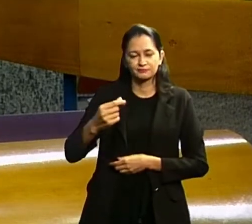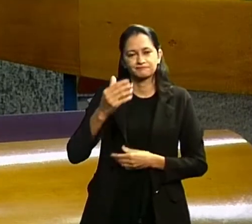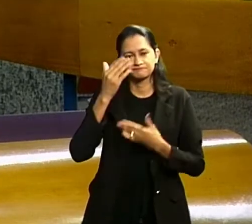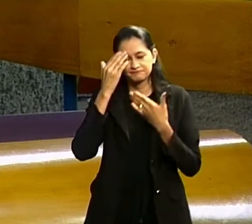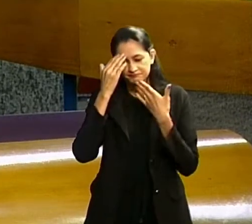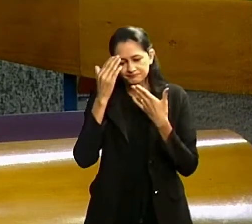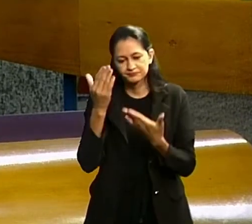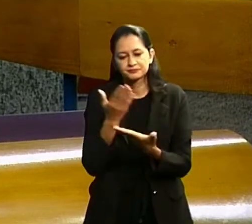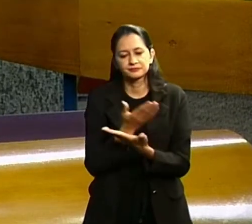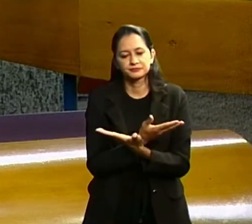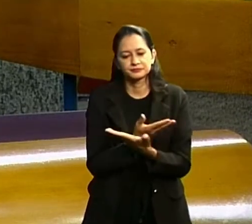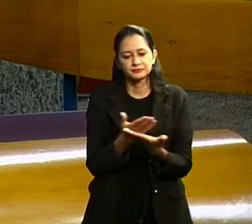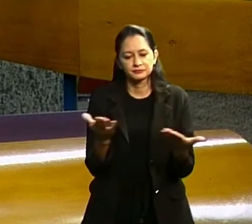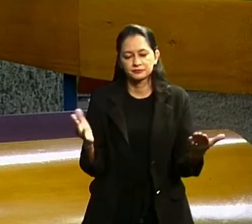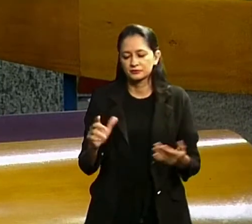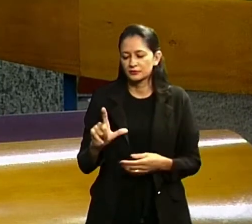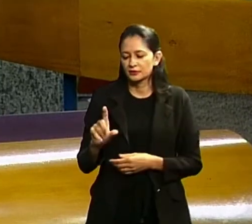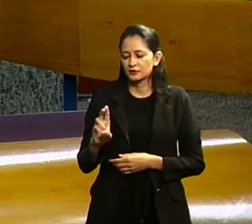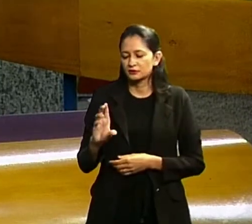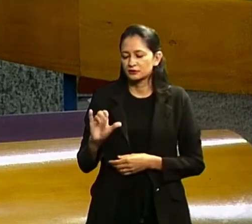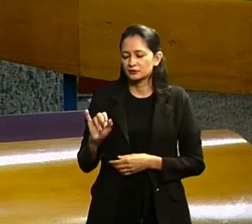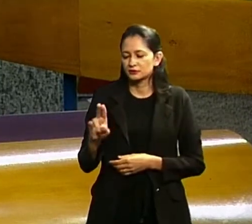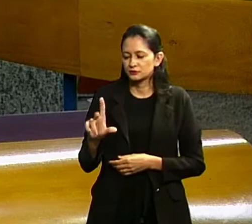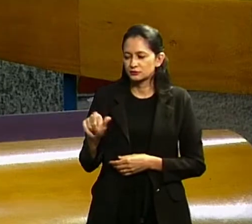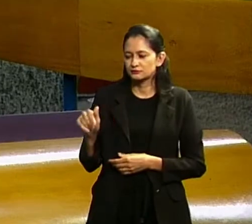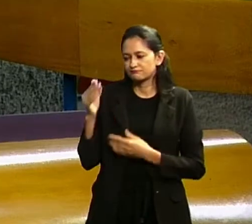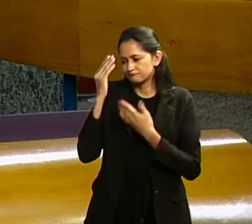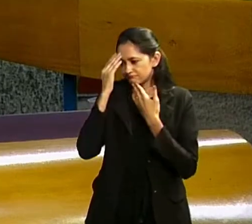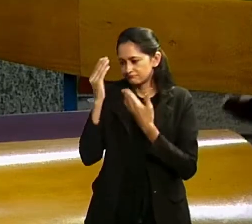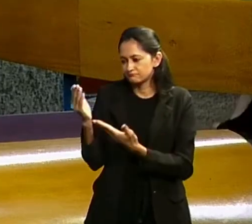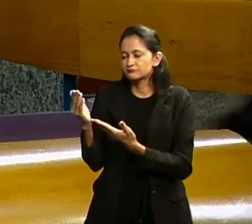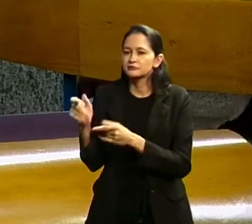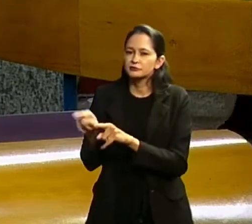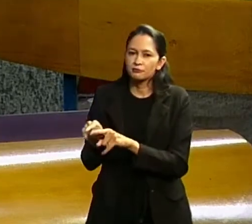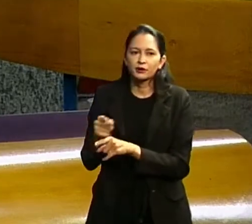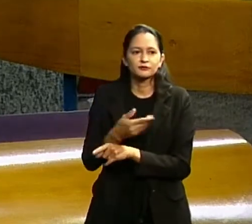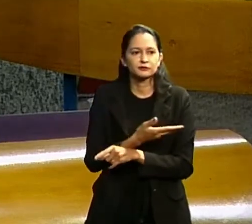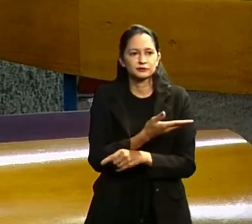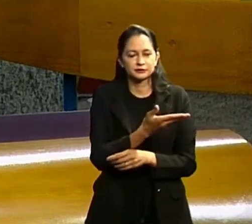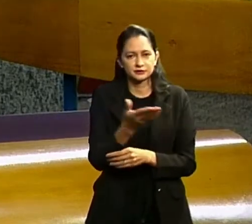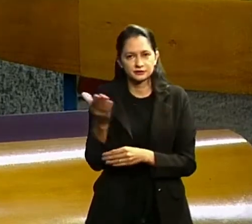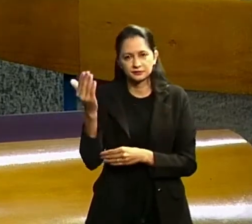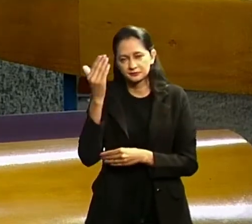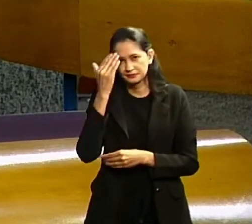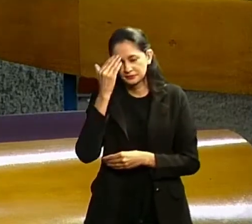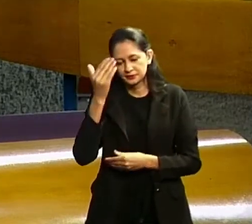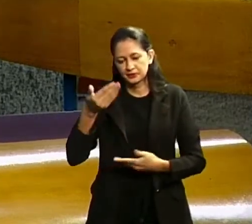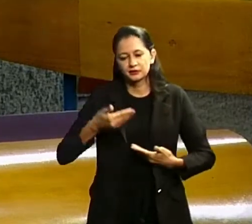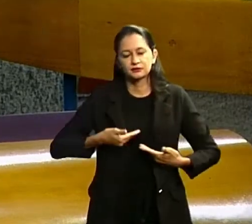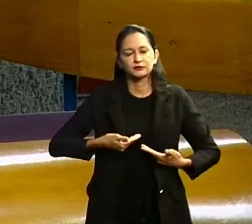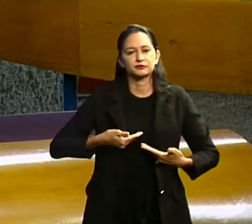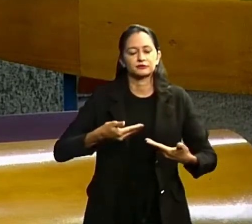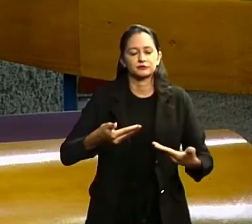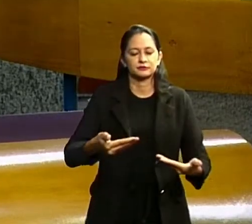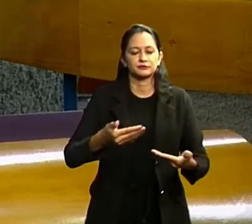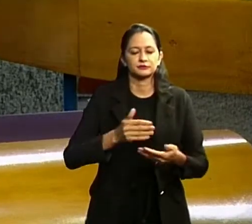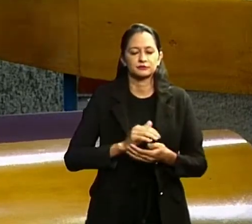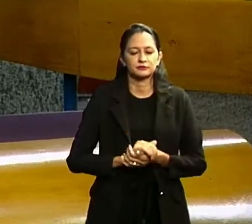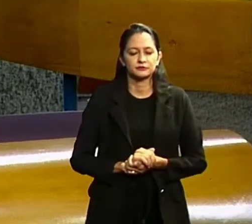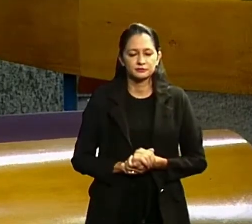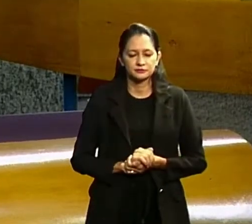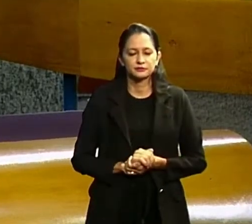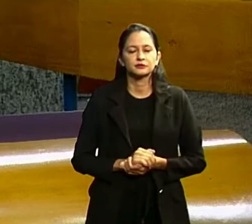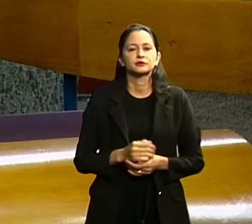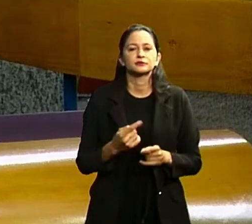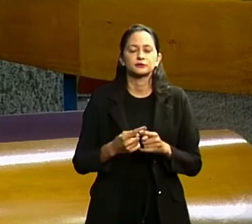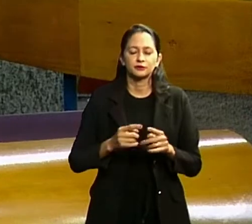muito obrigado, vereadora Lucila, em seu nome, agradecer a todos os outros colegas, obrigada pelo convite, obrigada por toda